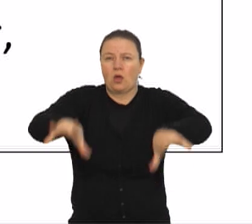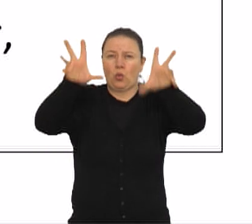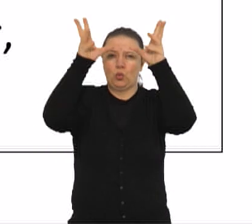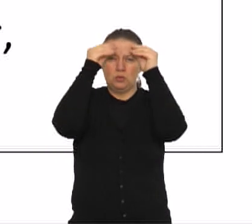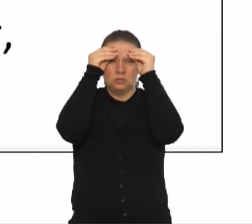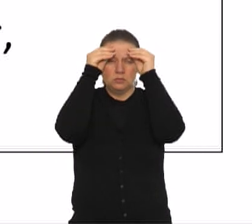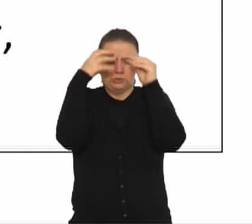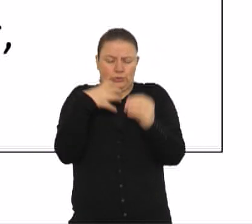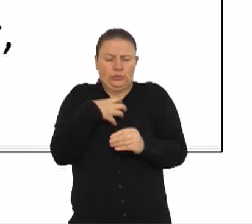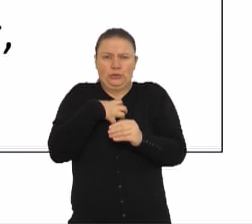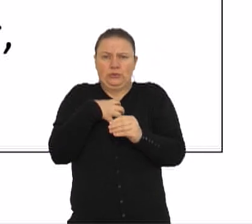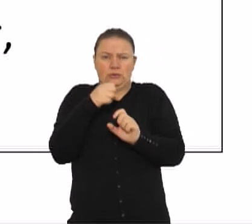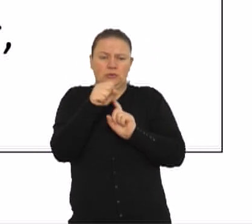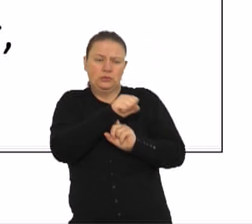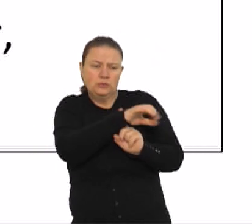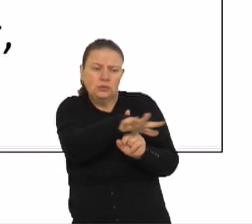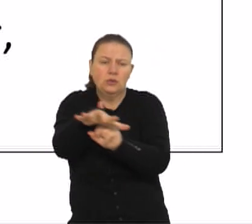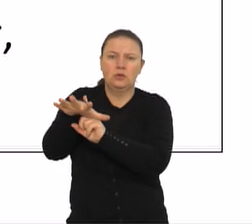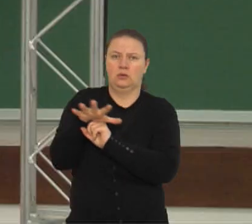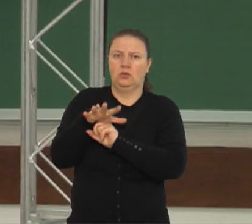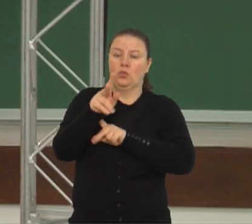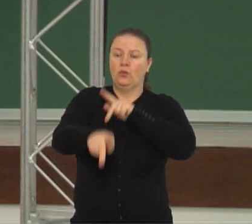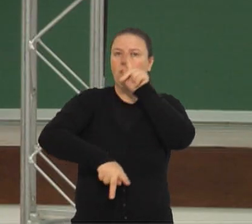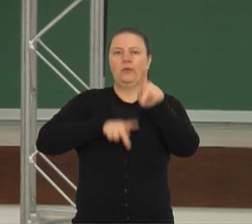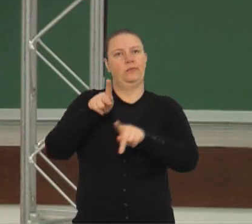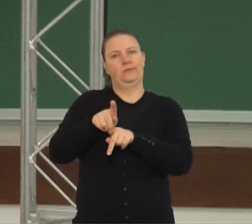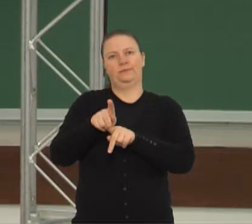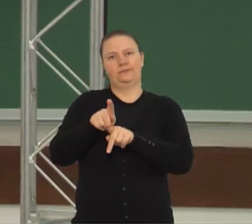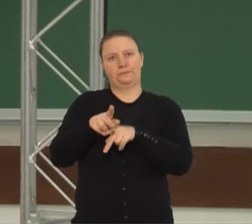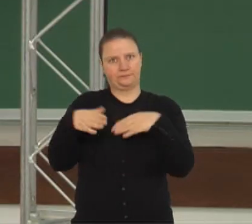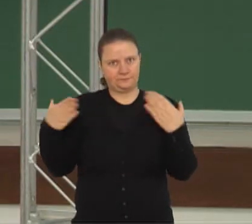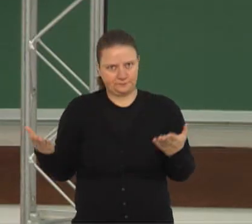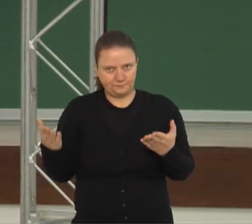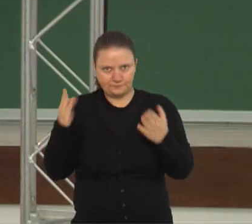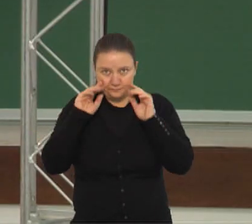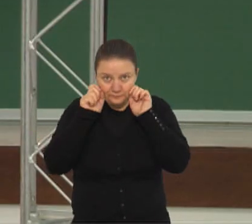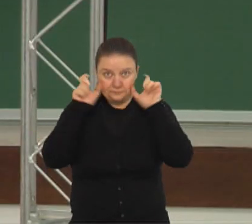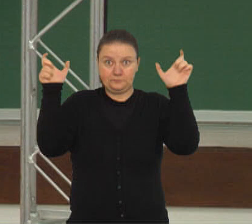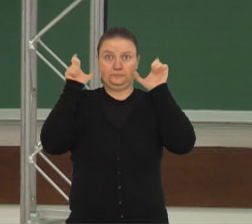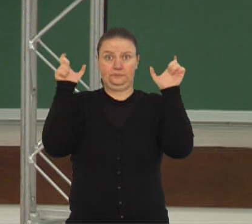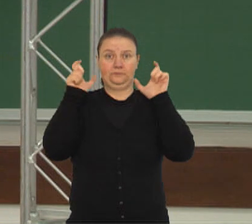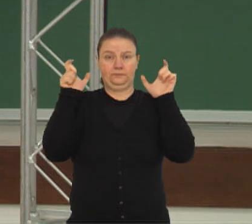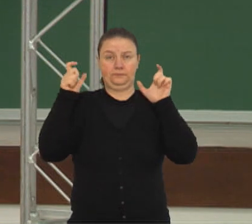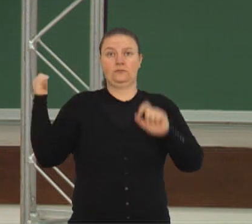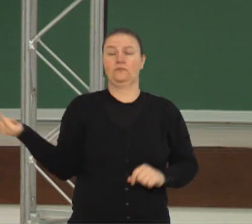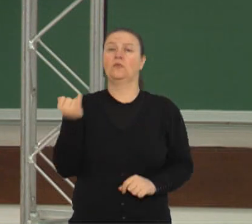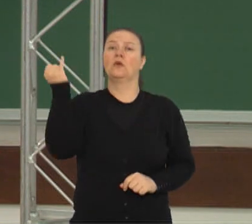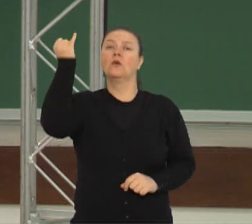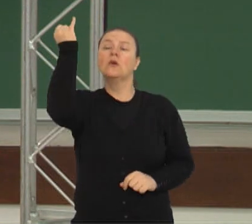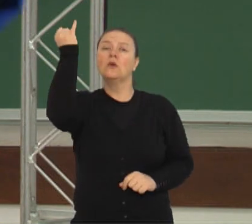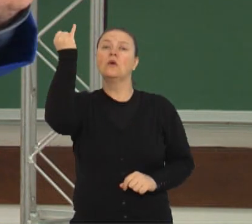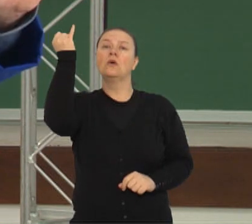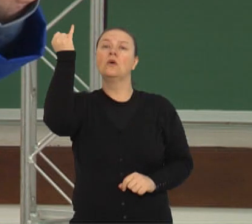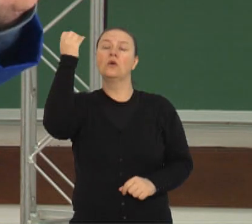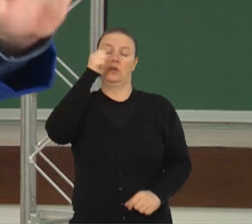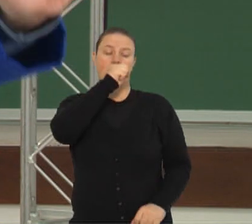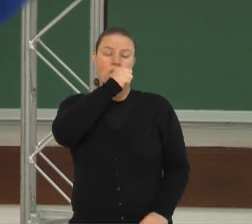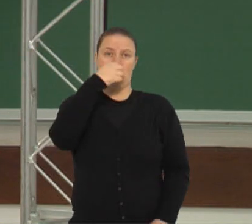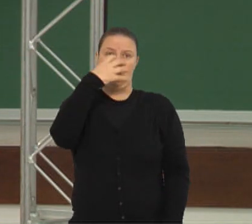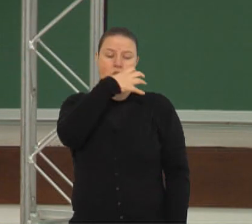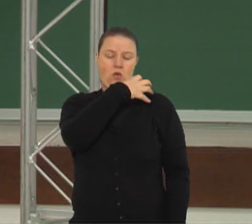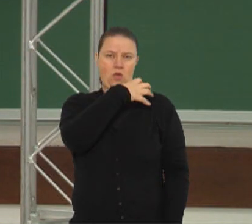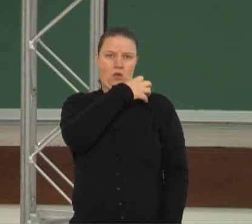se tornaram populares. Então, olha só, vamos marcar bem isso daí que é algo muito importante. Sócrates